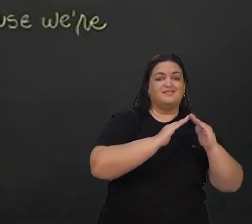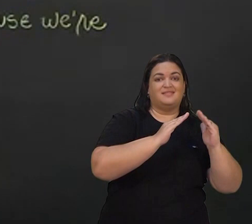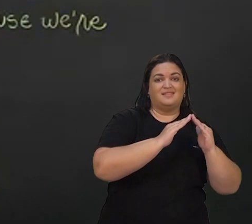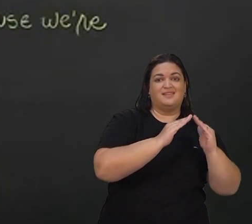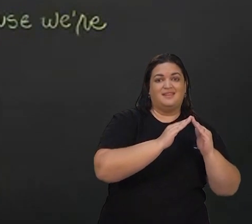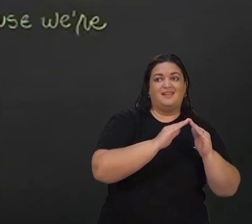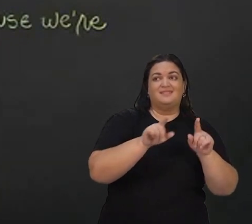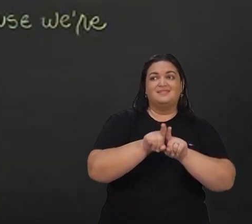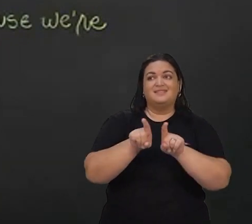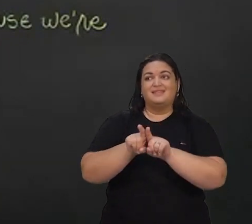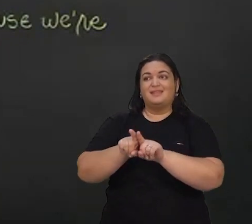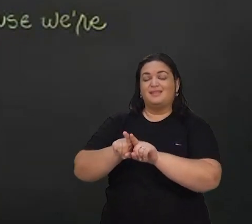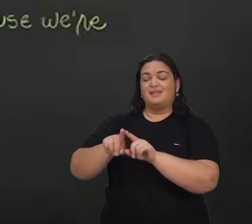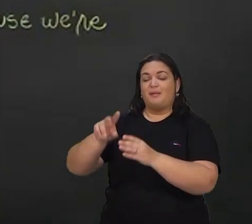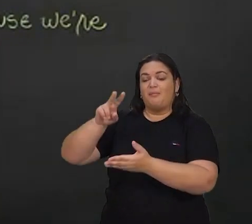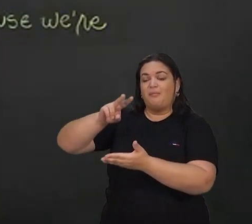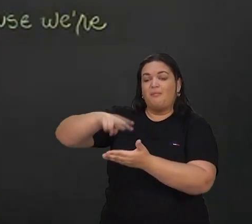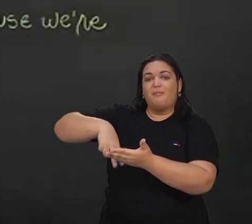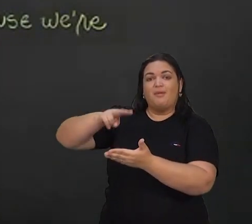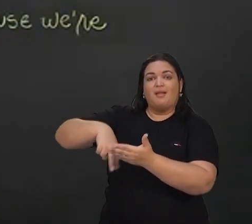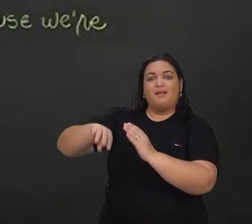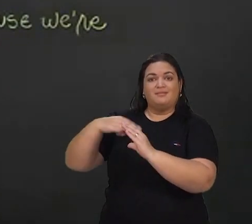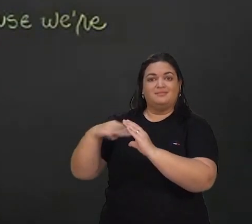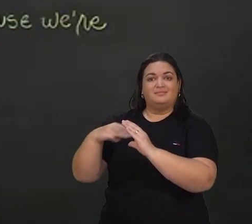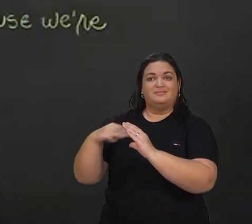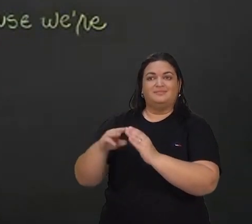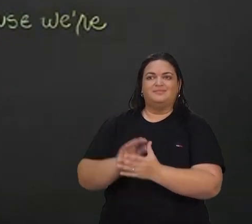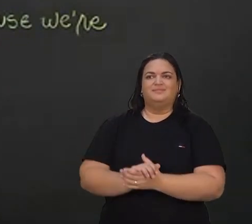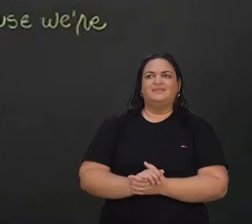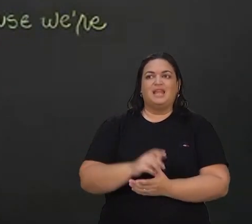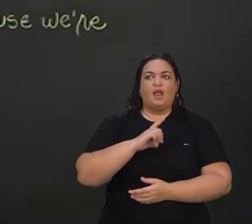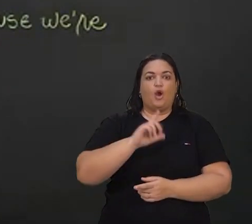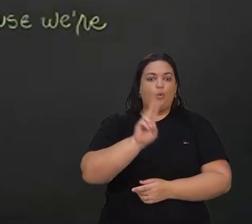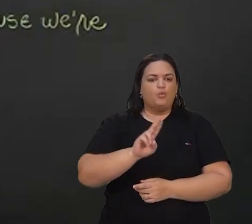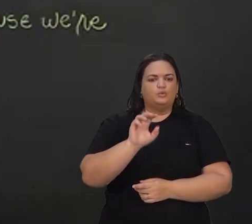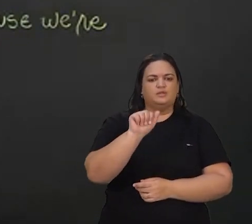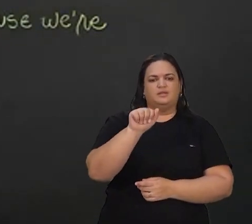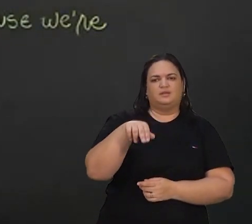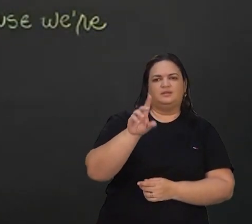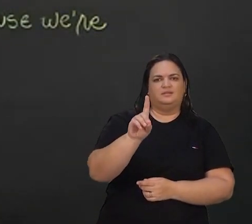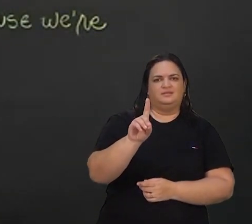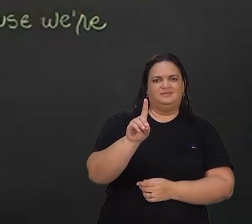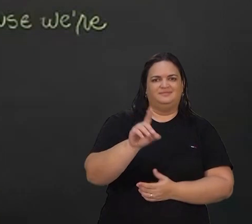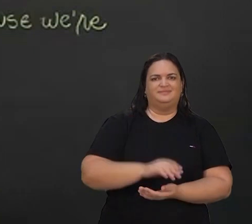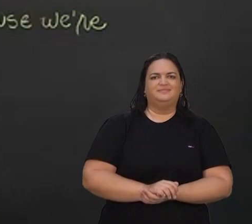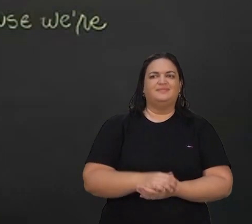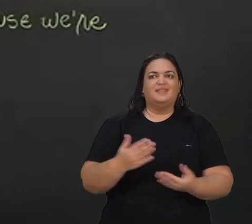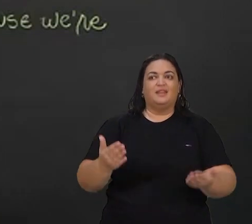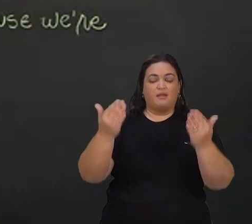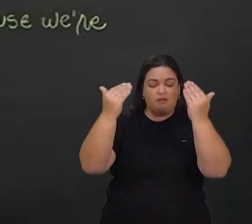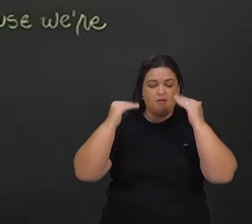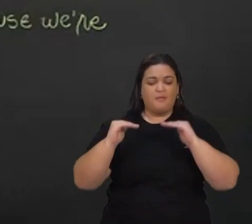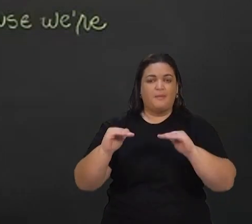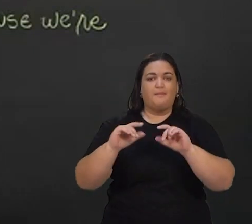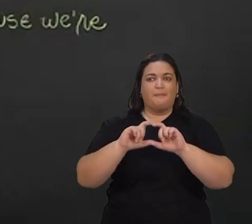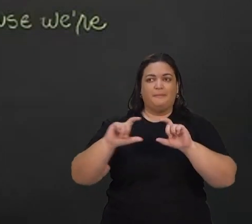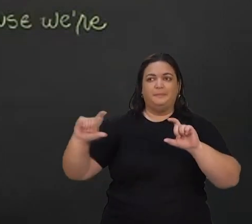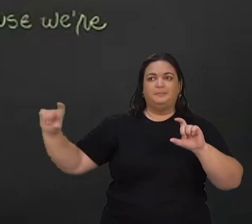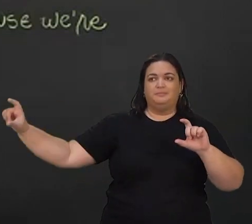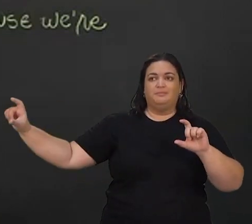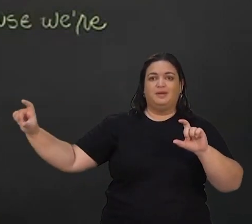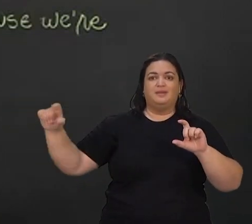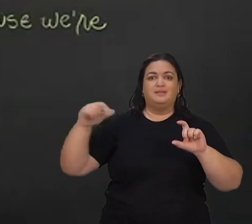connector. Agora, eu tenho uma outra frase que, na verdade, na qual eu expresso